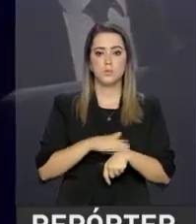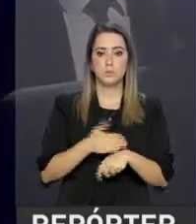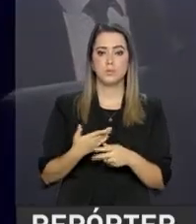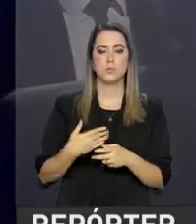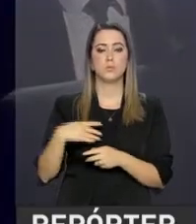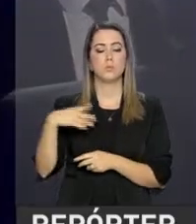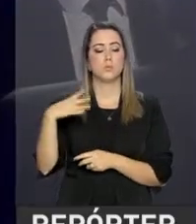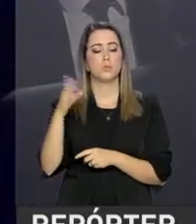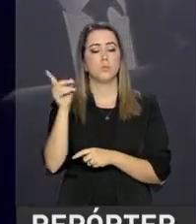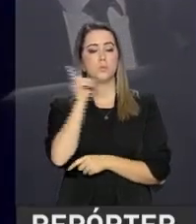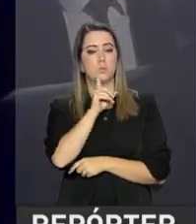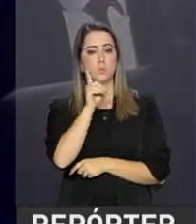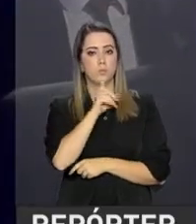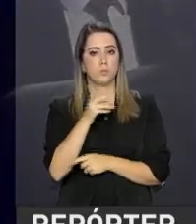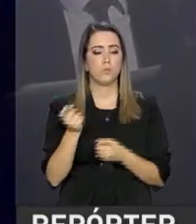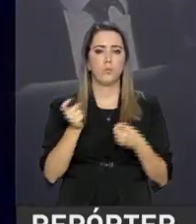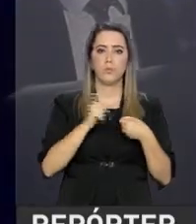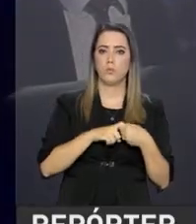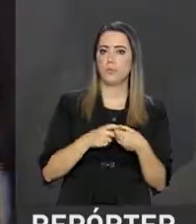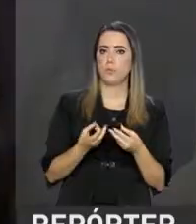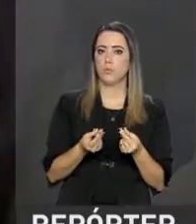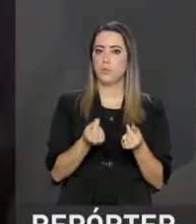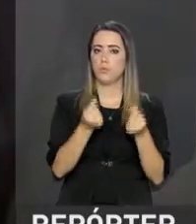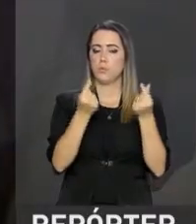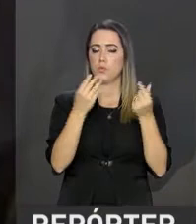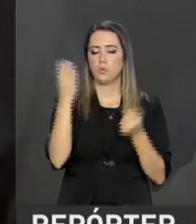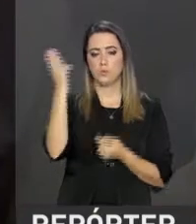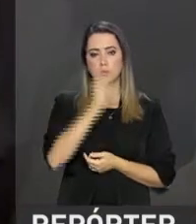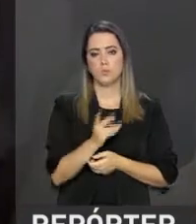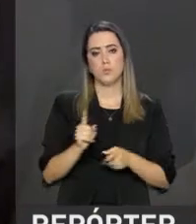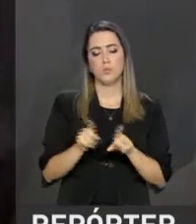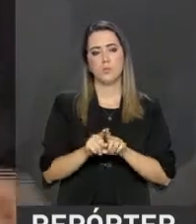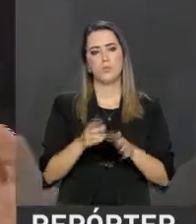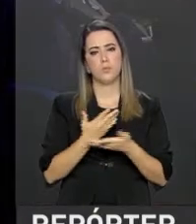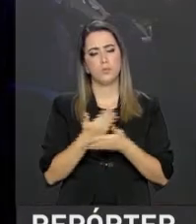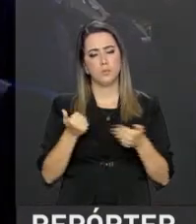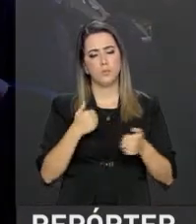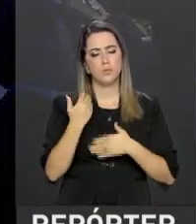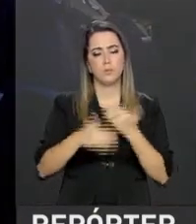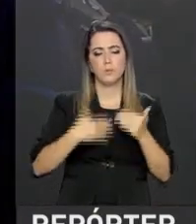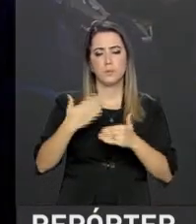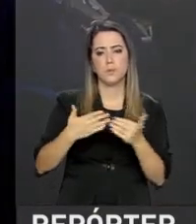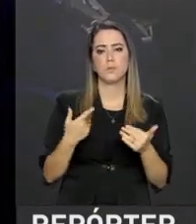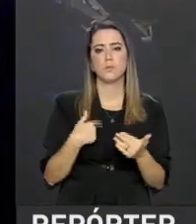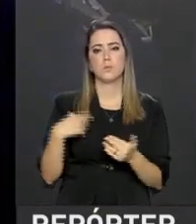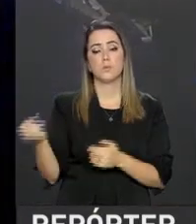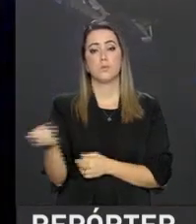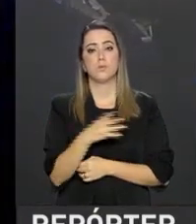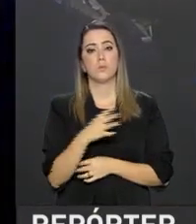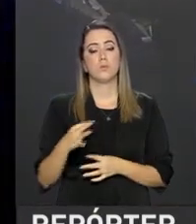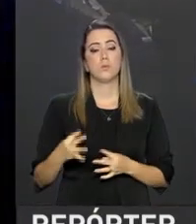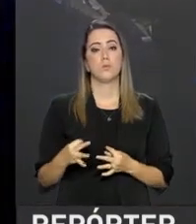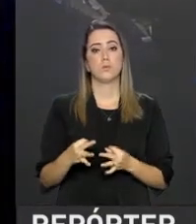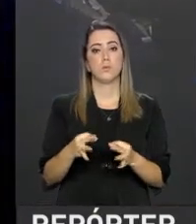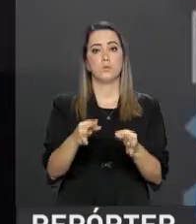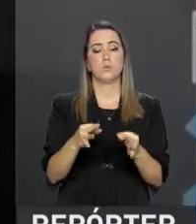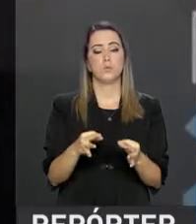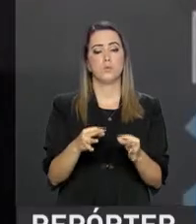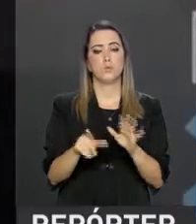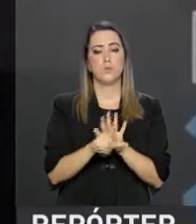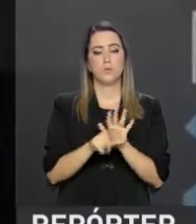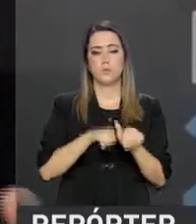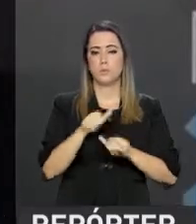unidos o processo de recuperação no brasil ea melhoria do ambiente de negócios com a modernização trabalhista